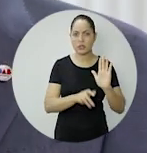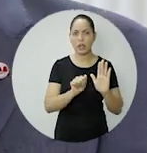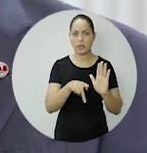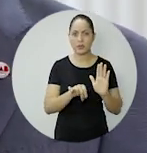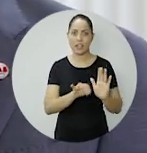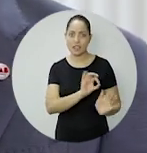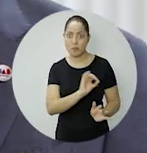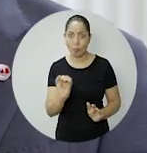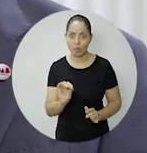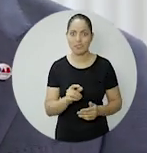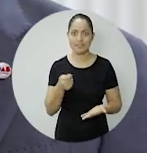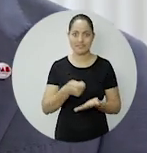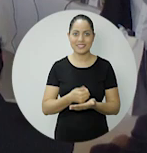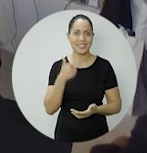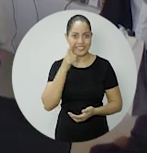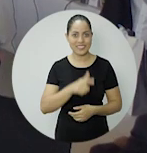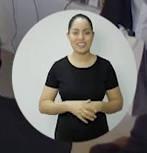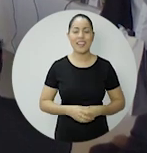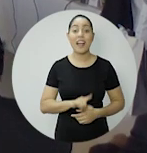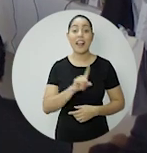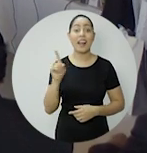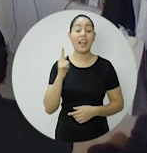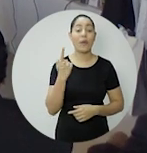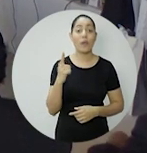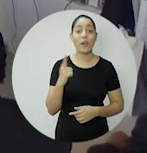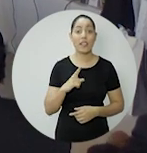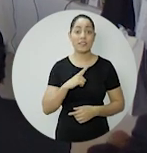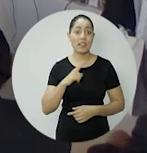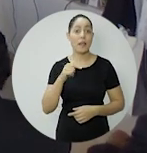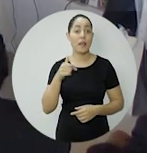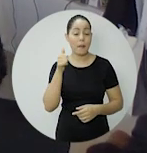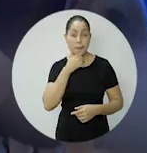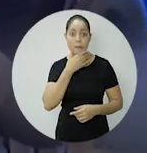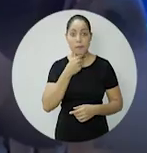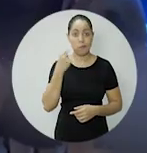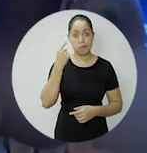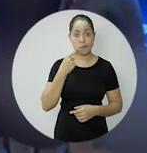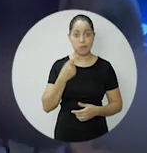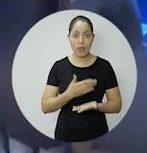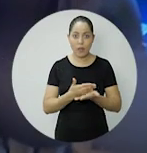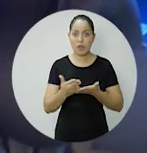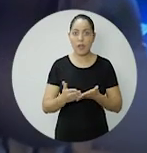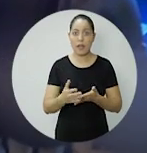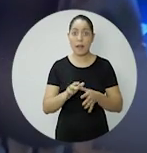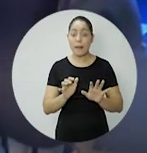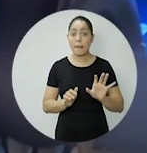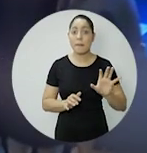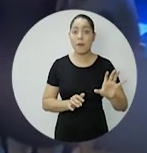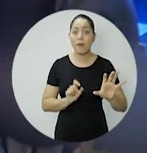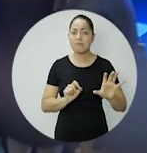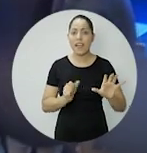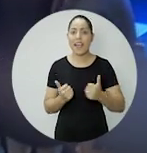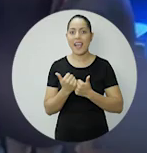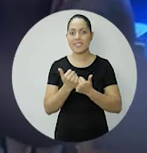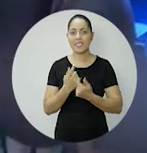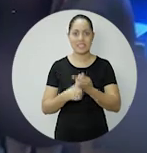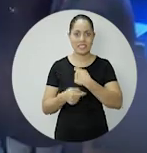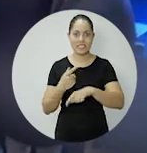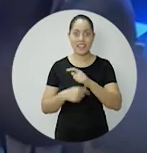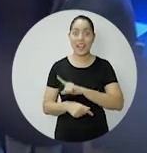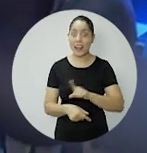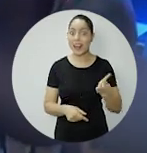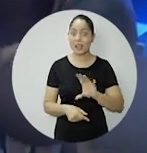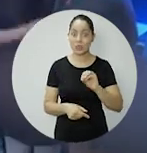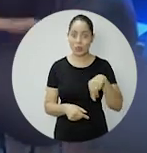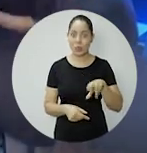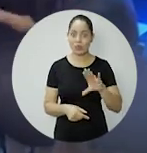Anuidade Zero em ação. Em Goiânia, advogados e advogadas participaram da grande inauguração do novo complexo da Caixa de